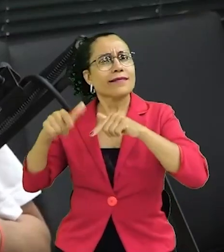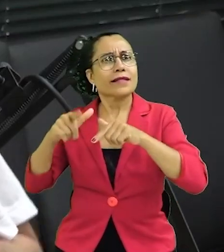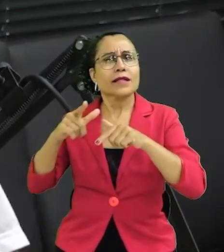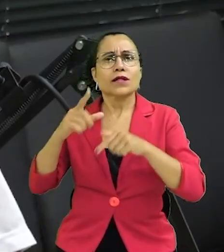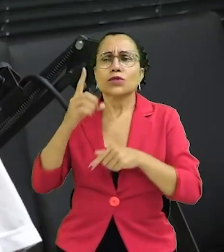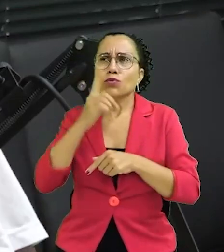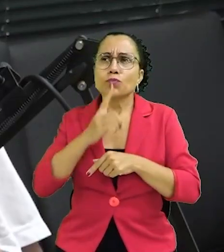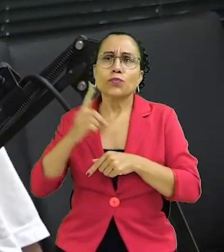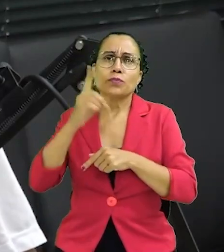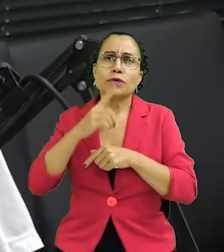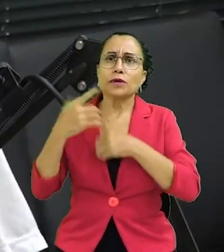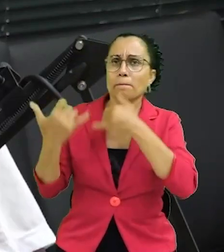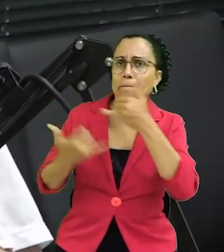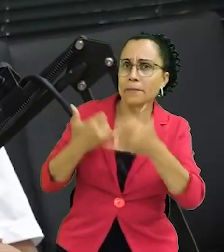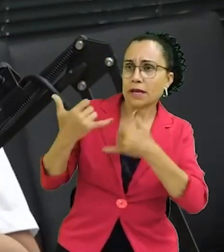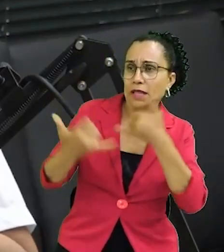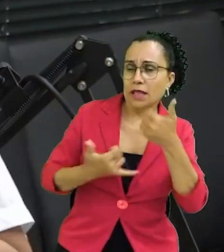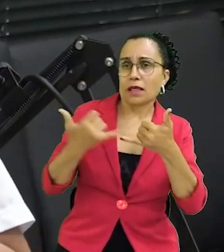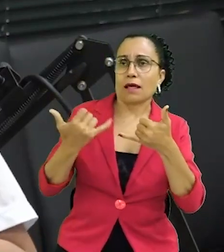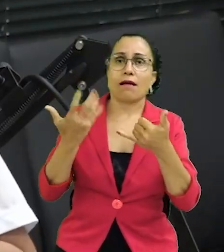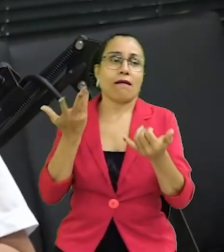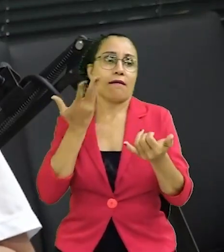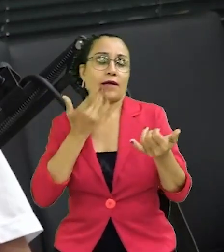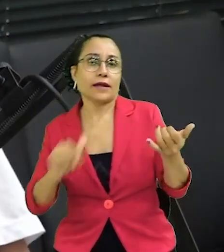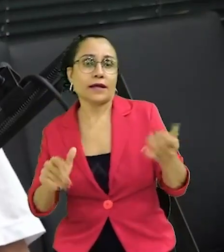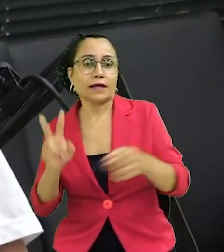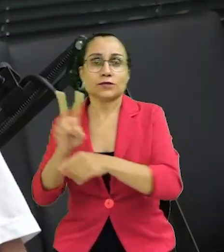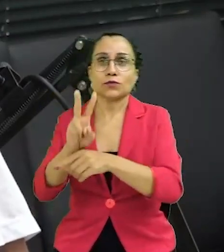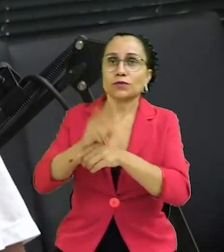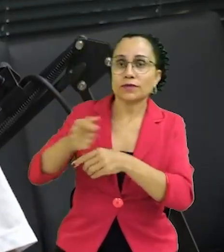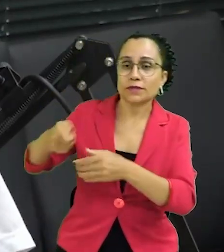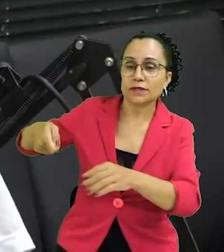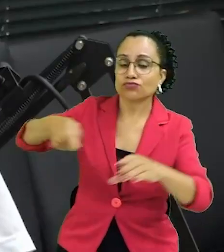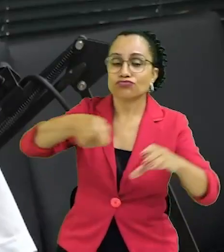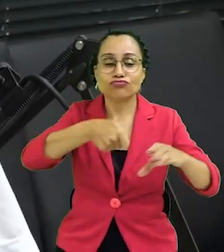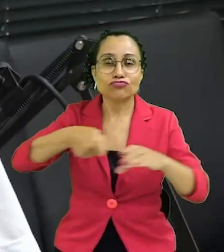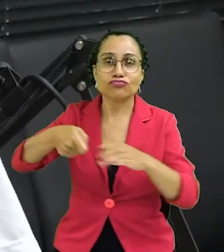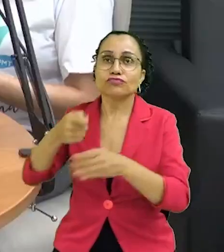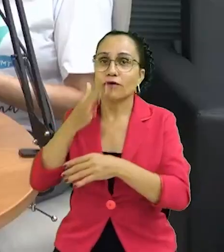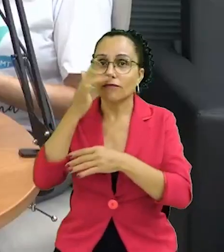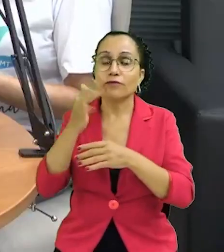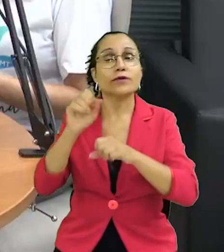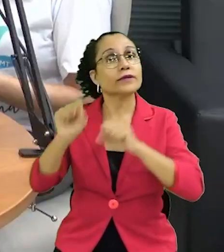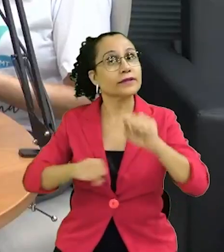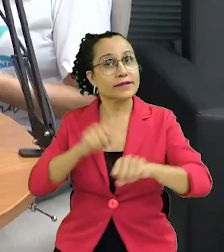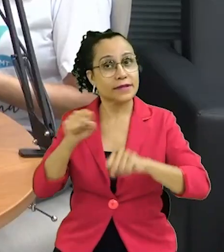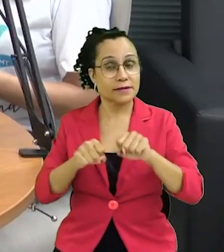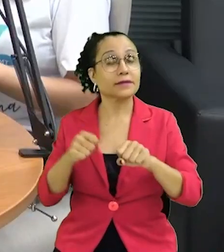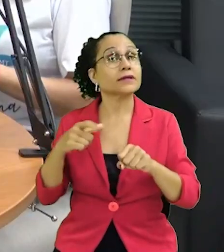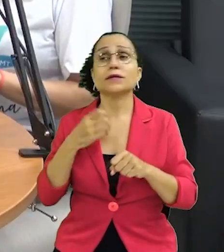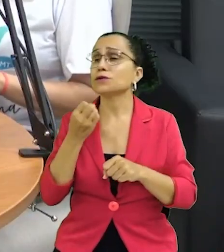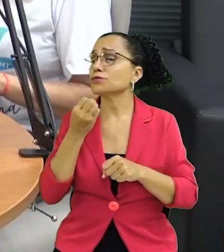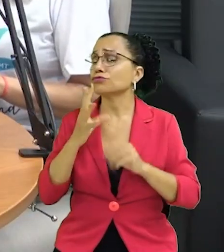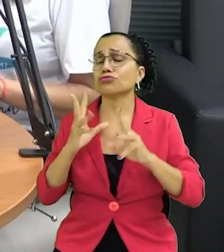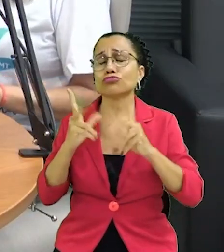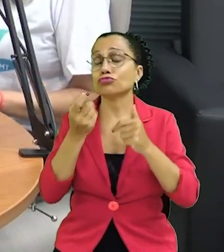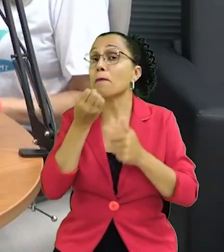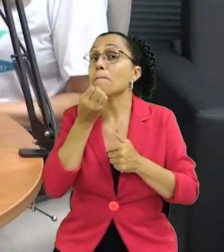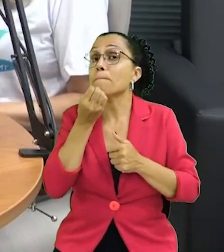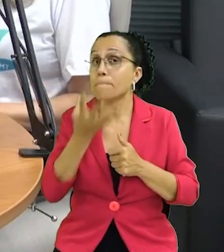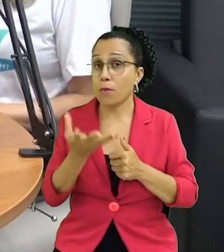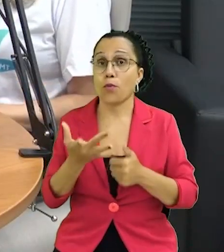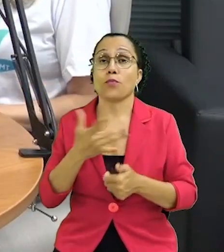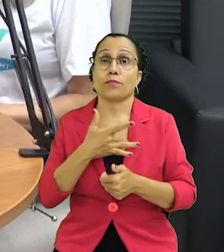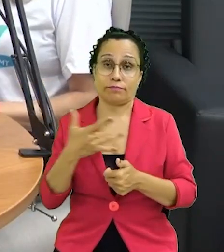a tarde toda, entre brincar com as crianças, cuidar do jardim, regar planta e andar de bicicleta. Ambos têm benefícios. Ambos têm